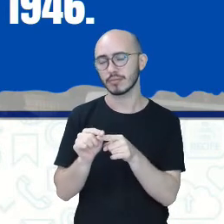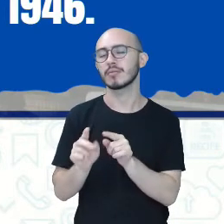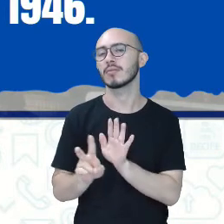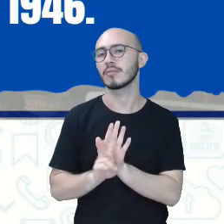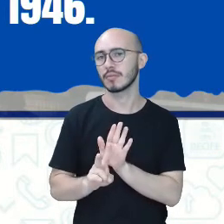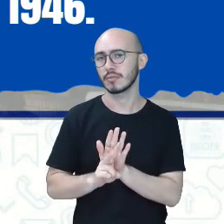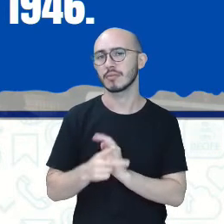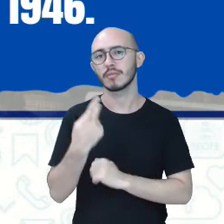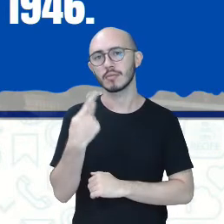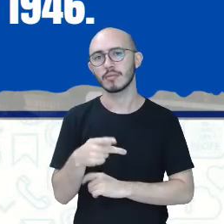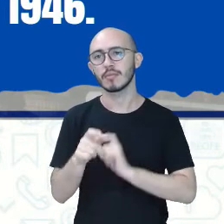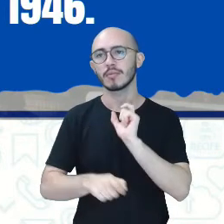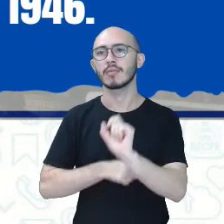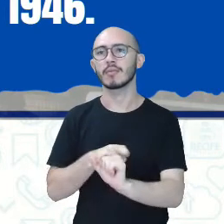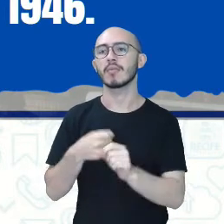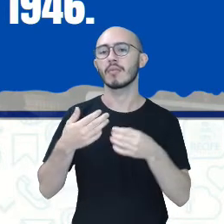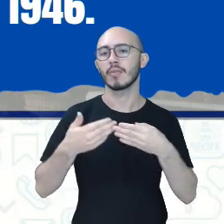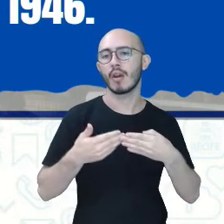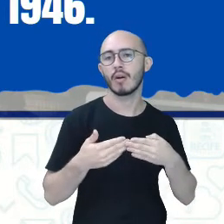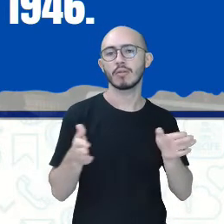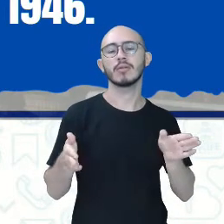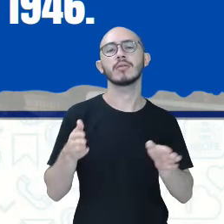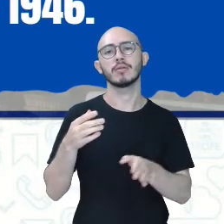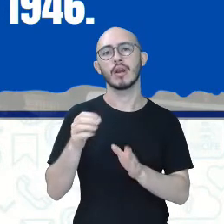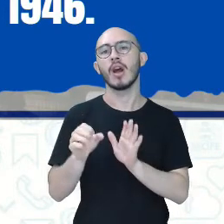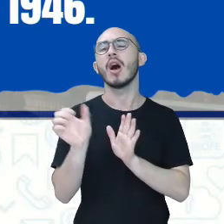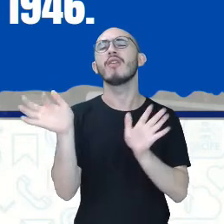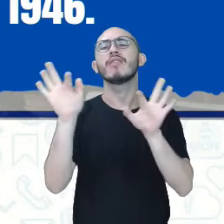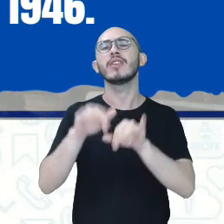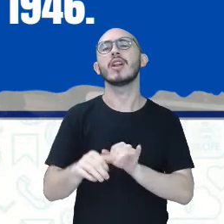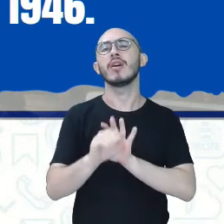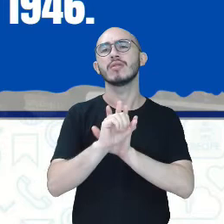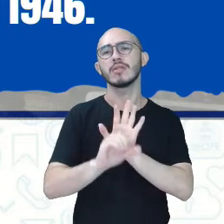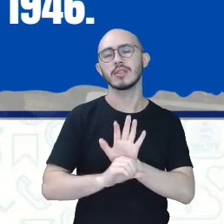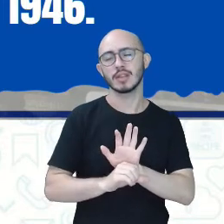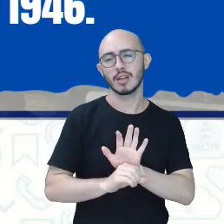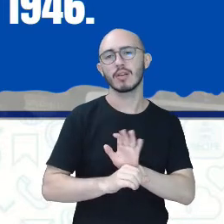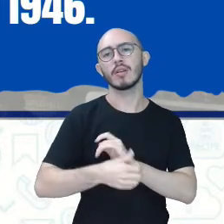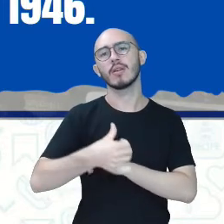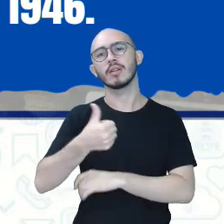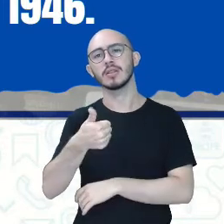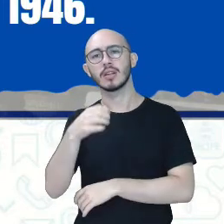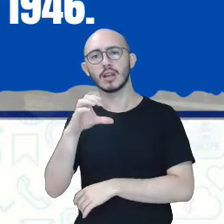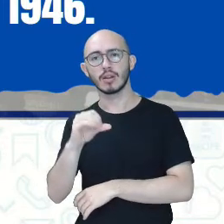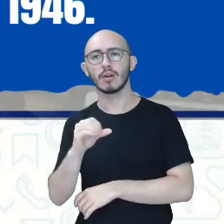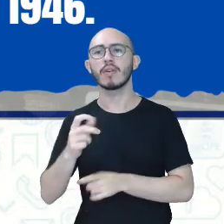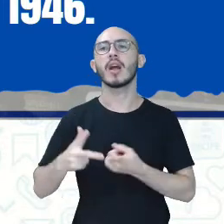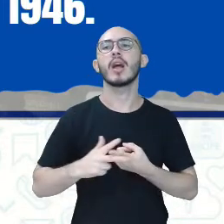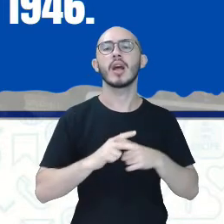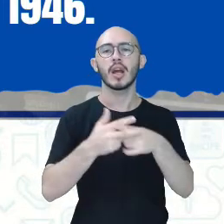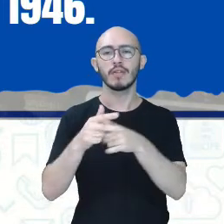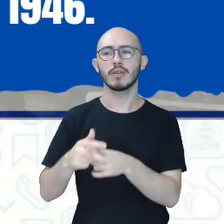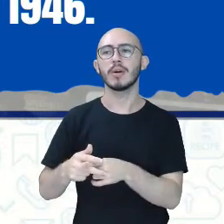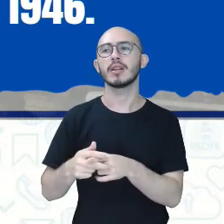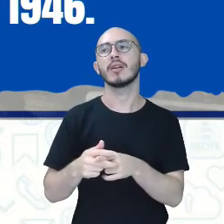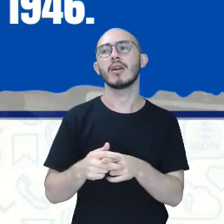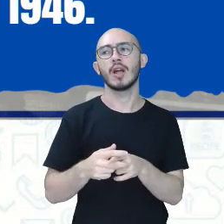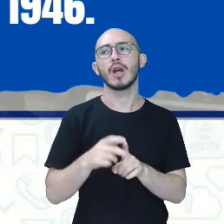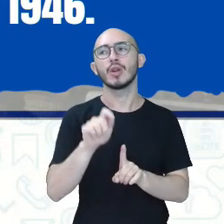bairro da Boa Vista, foi inaugurado no fim do século XIX e foi completamente reformado em dezembro